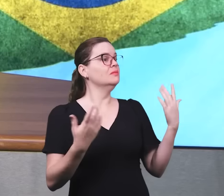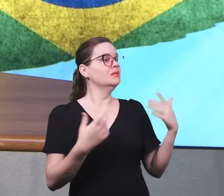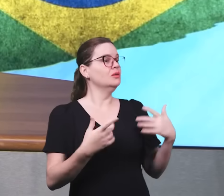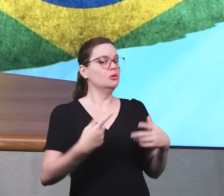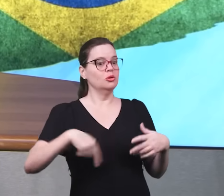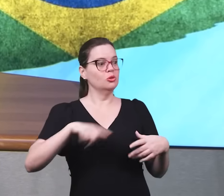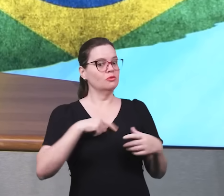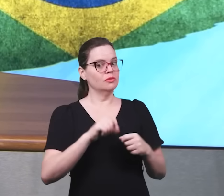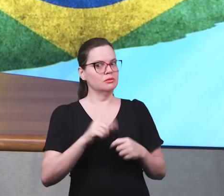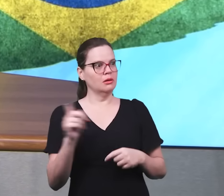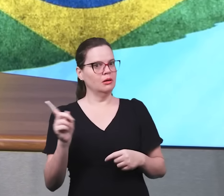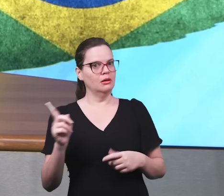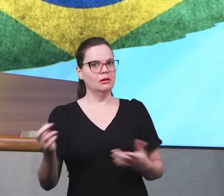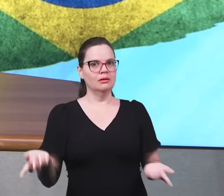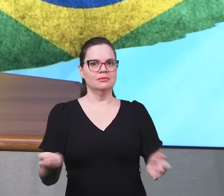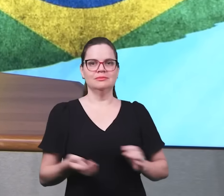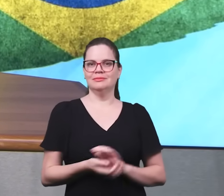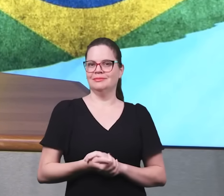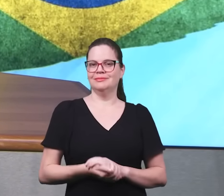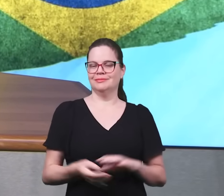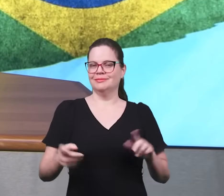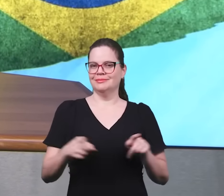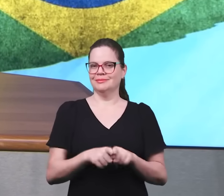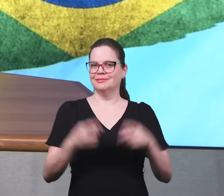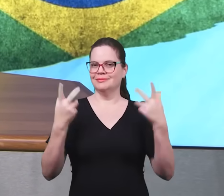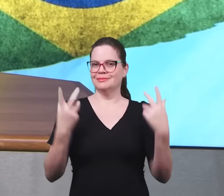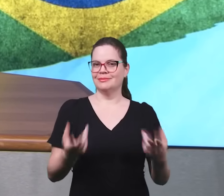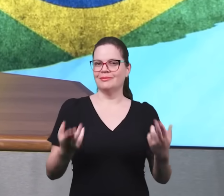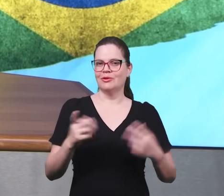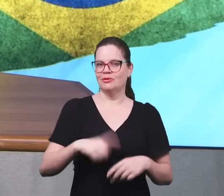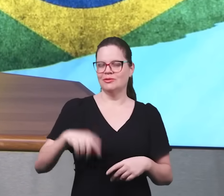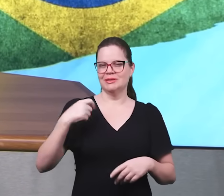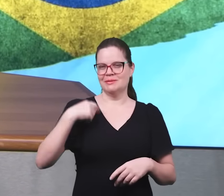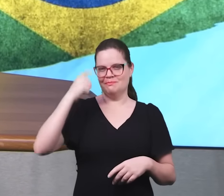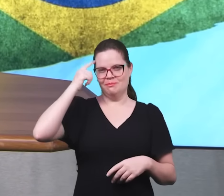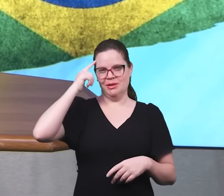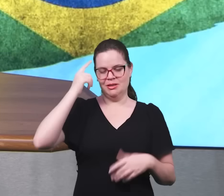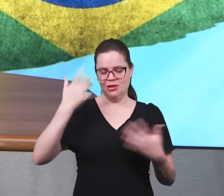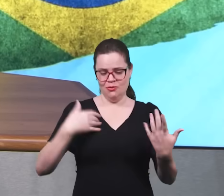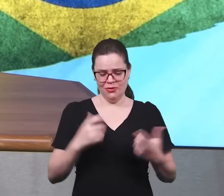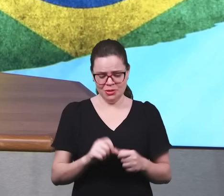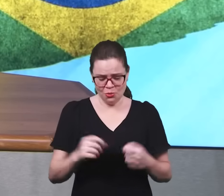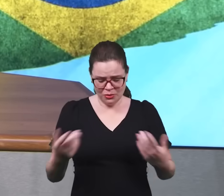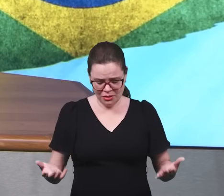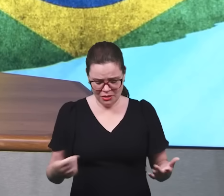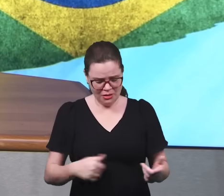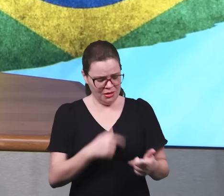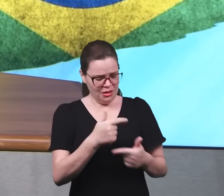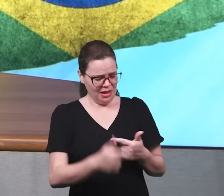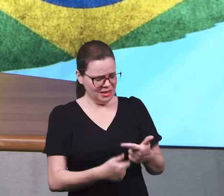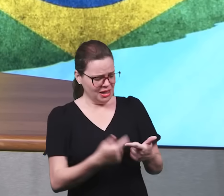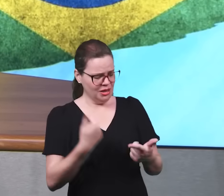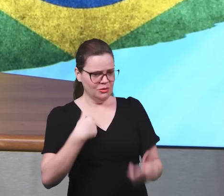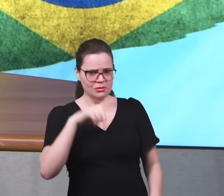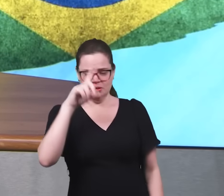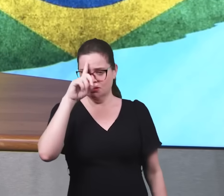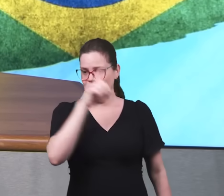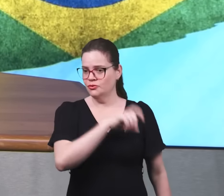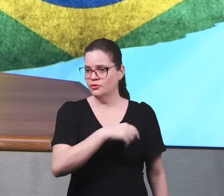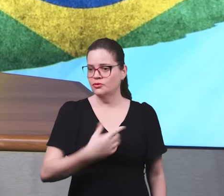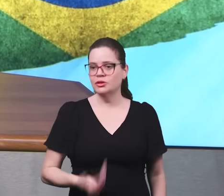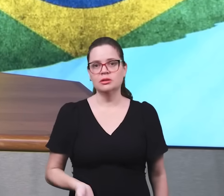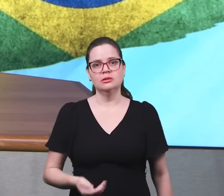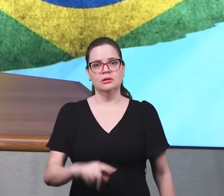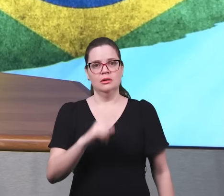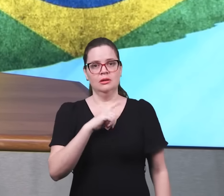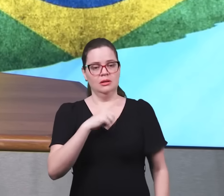fazer? Alguma vez você já esteve nessa situação que você pode dizer assim: vou fazer o quê? Eu aqui nessa